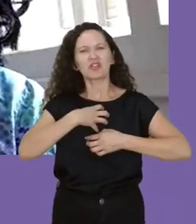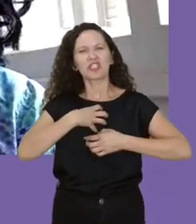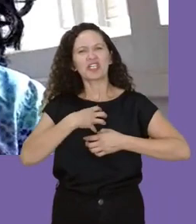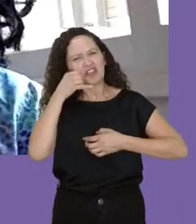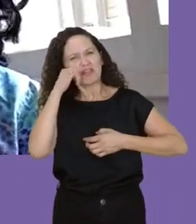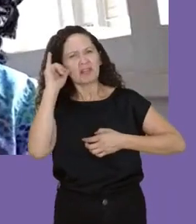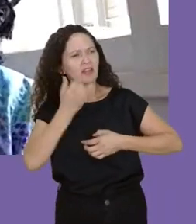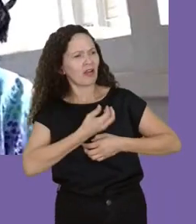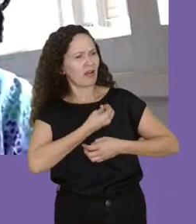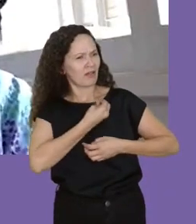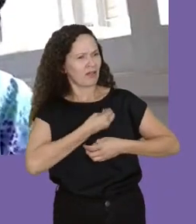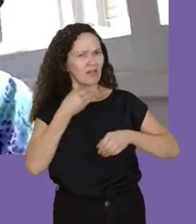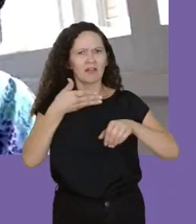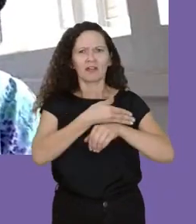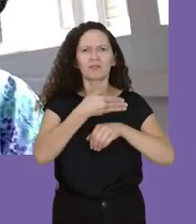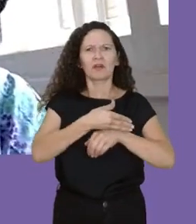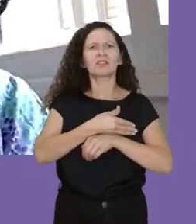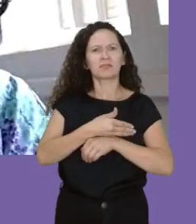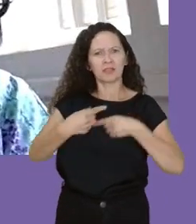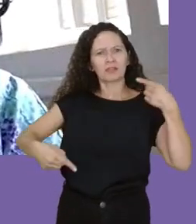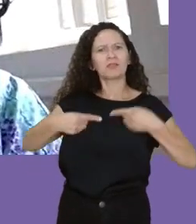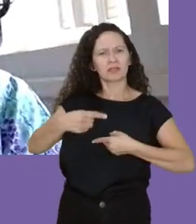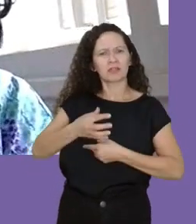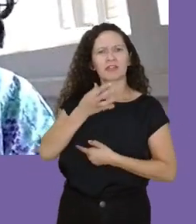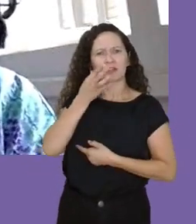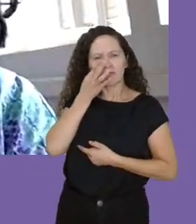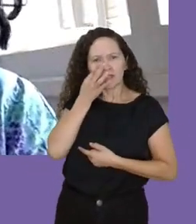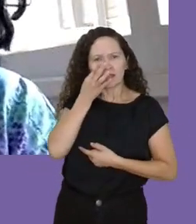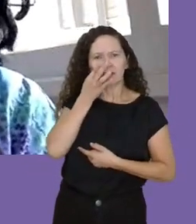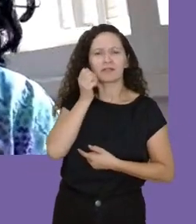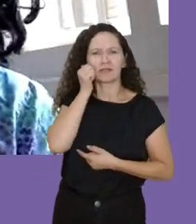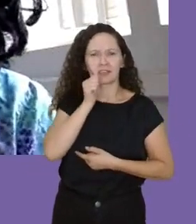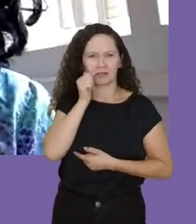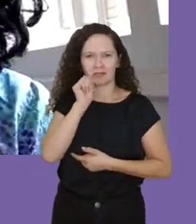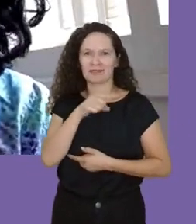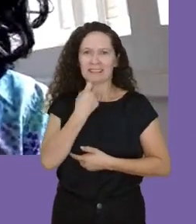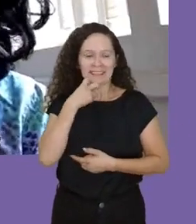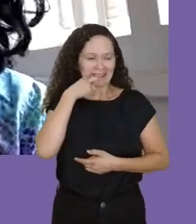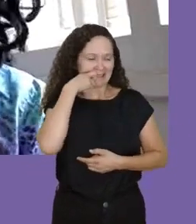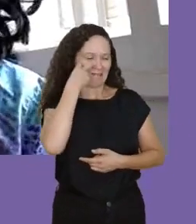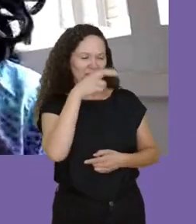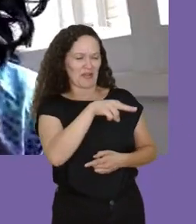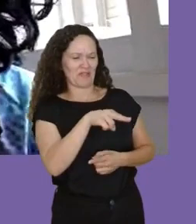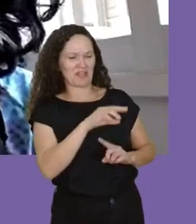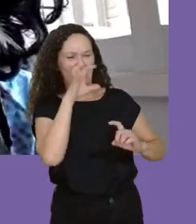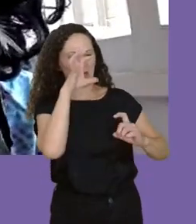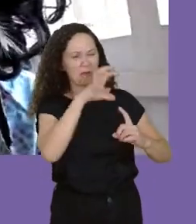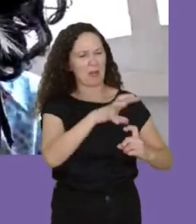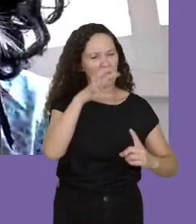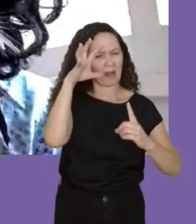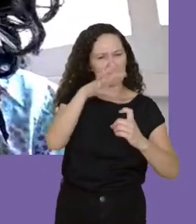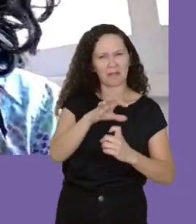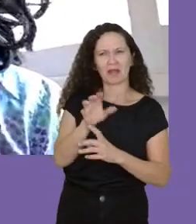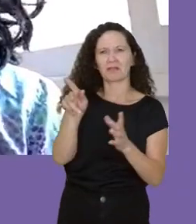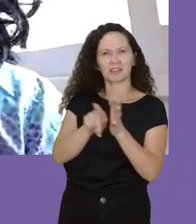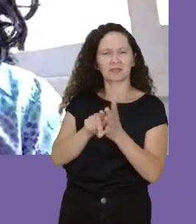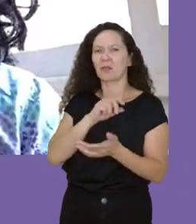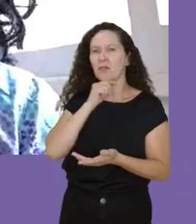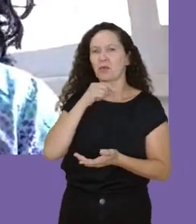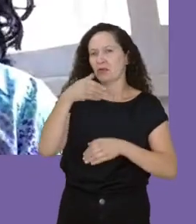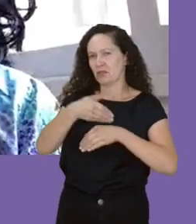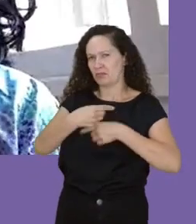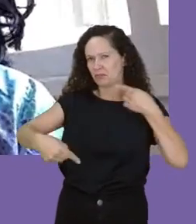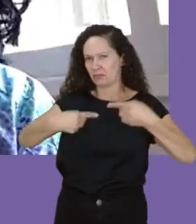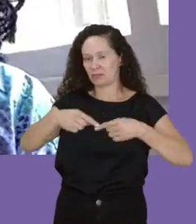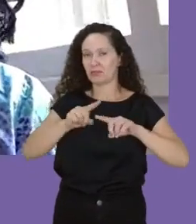de estarem nos espaços políticos, né? Então, para constranger a vítima em questão, a pessoa em específico, mas